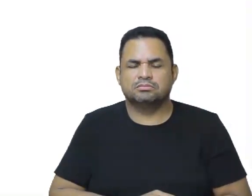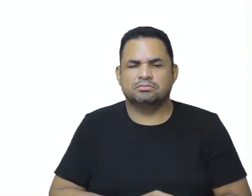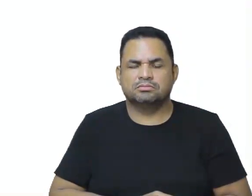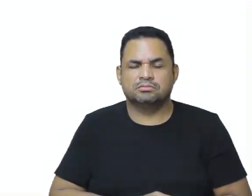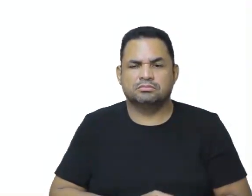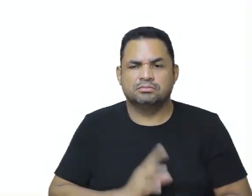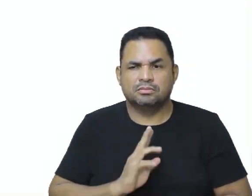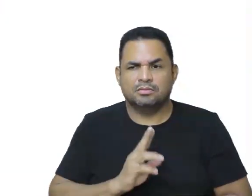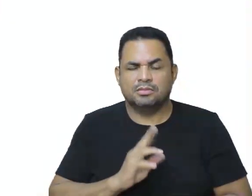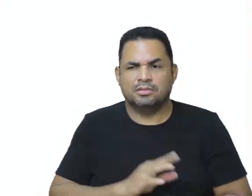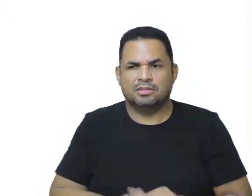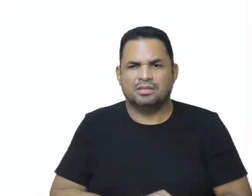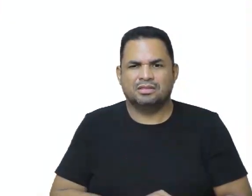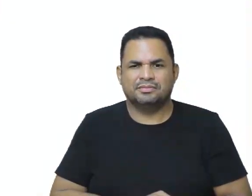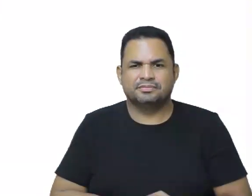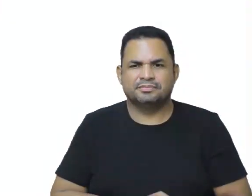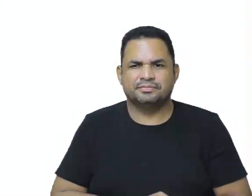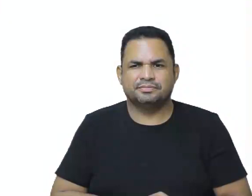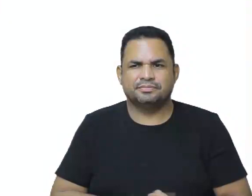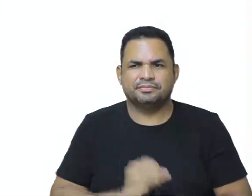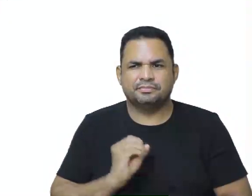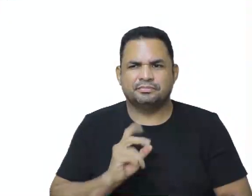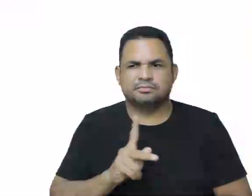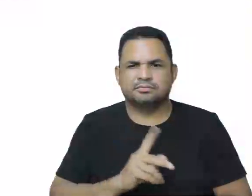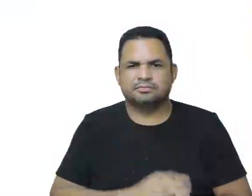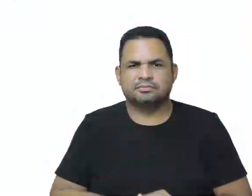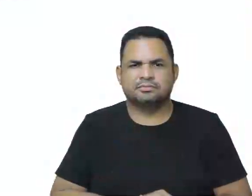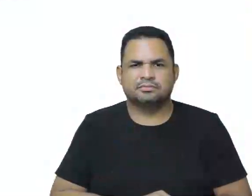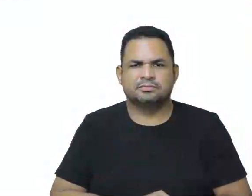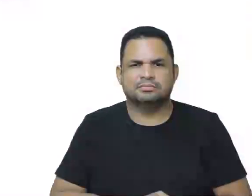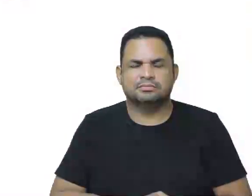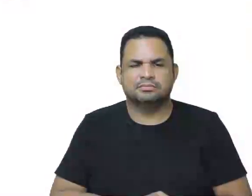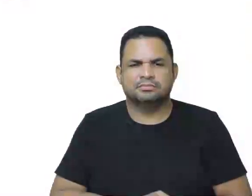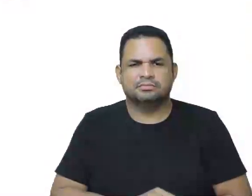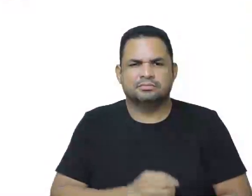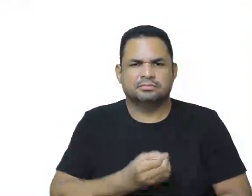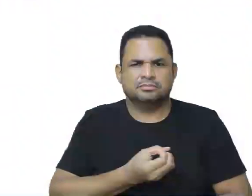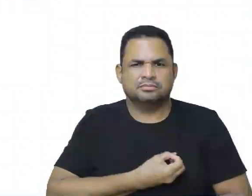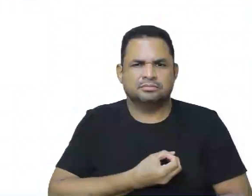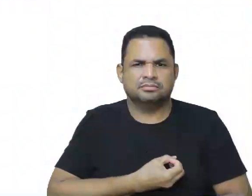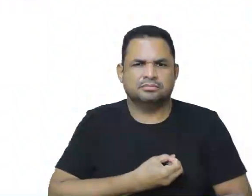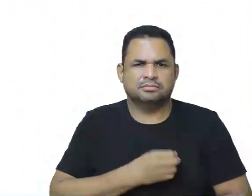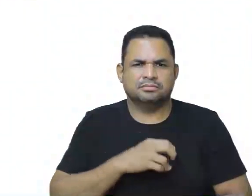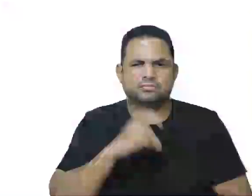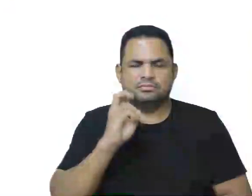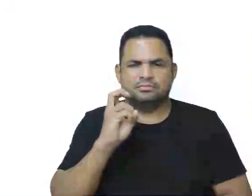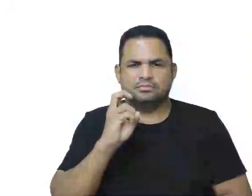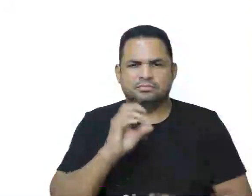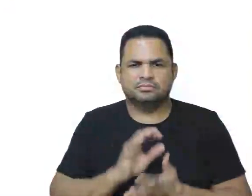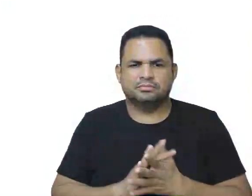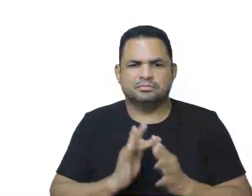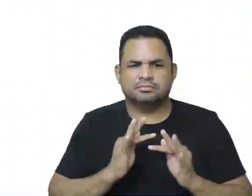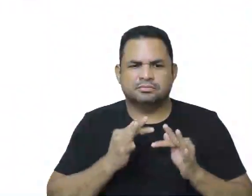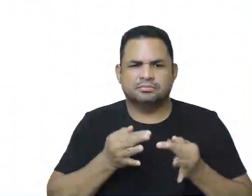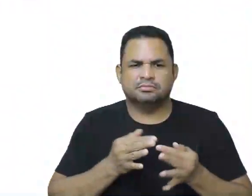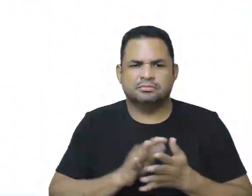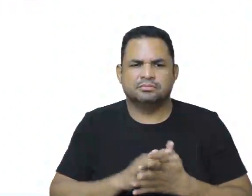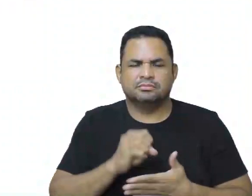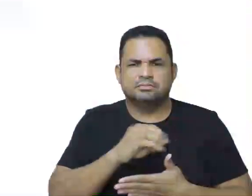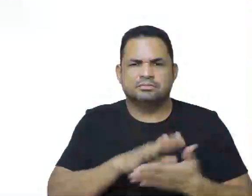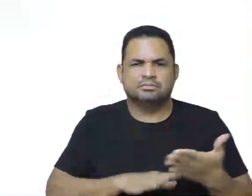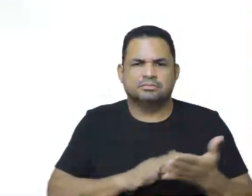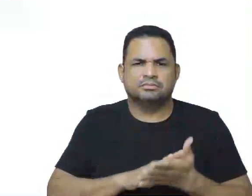nesse processo erosivo. Beleza? Vamos lá, questão 5, para a gente fechar nossas questões.